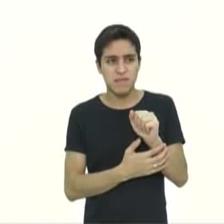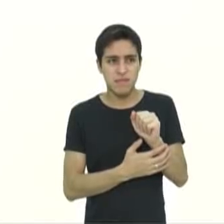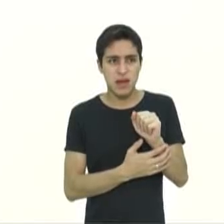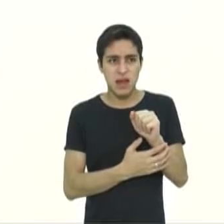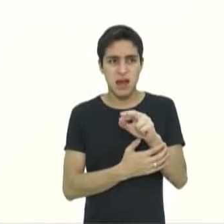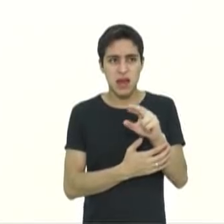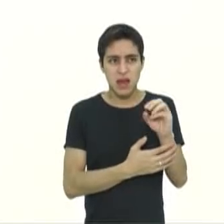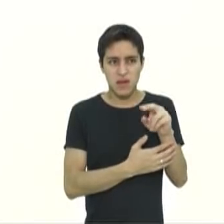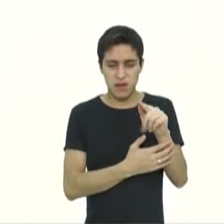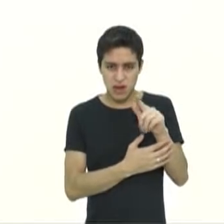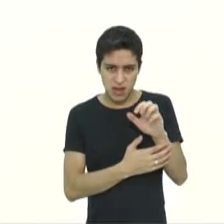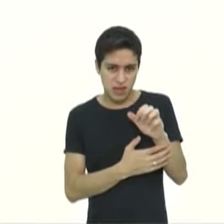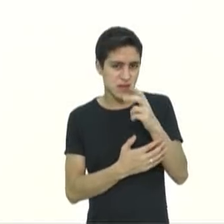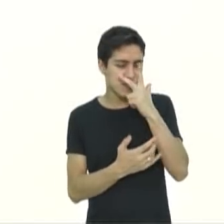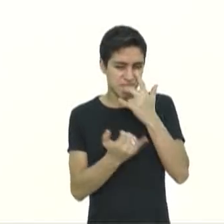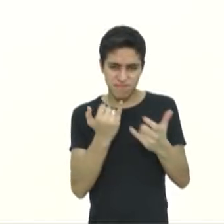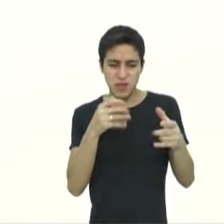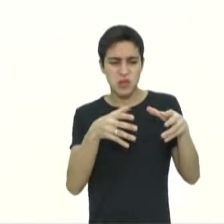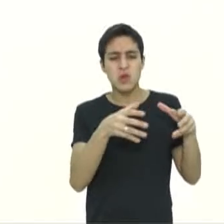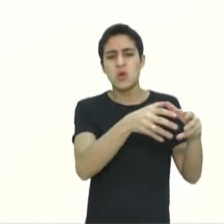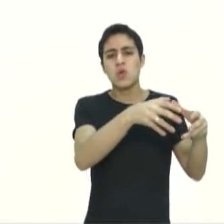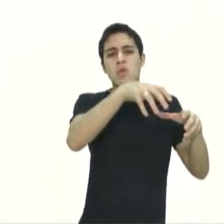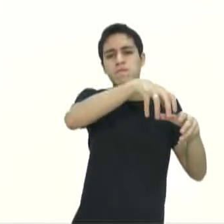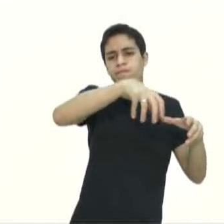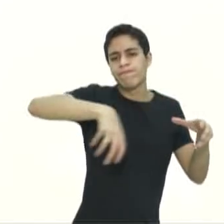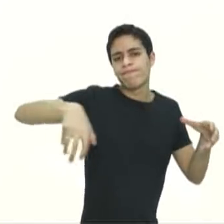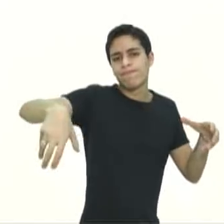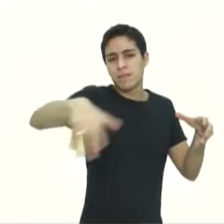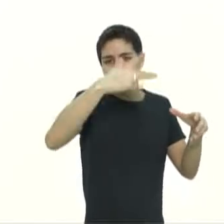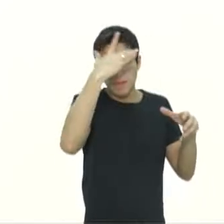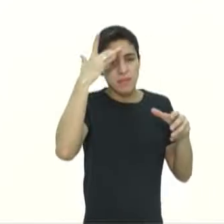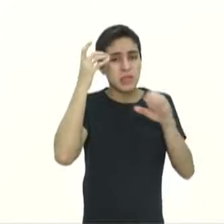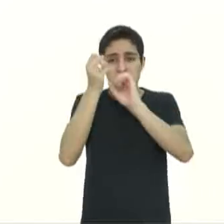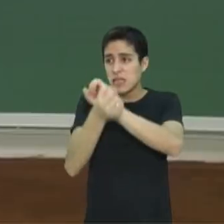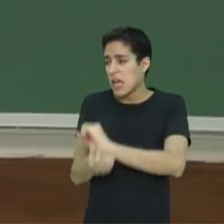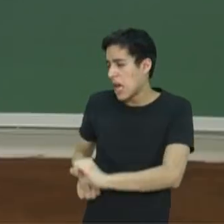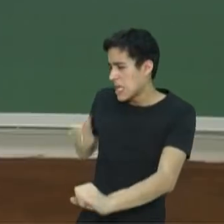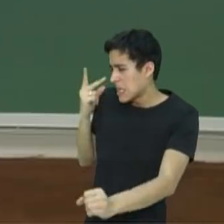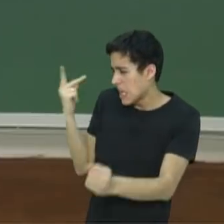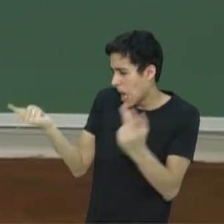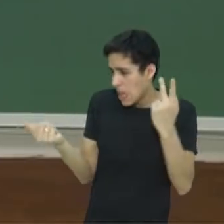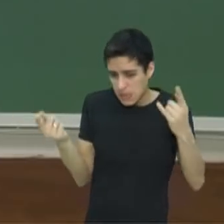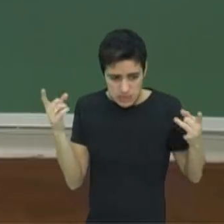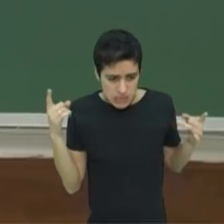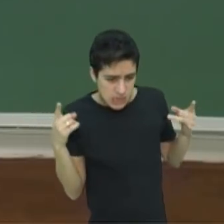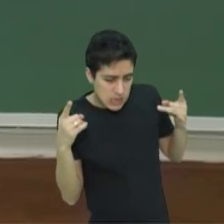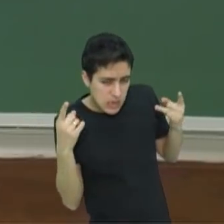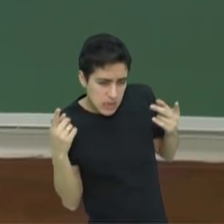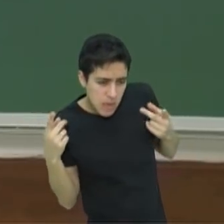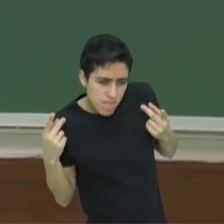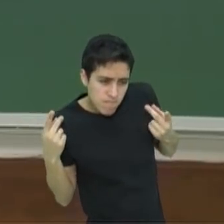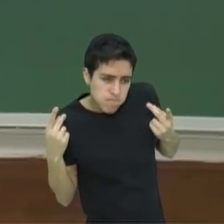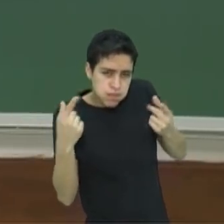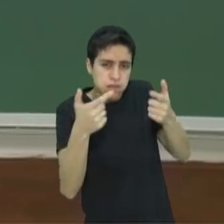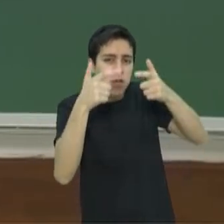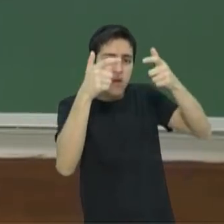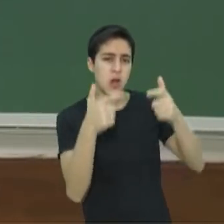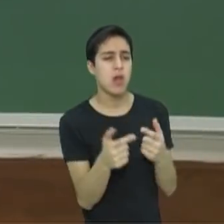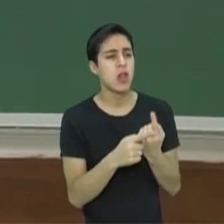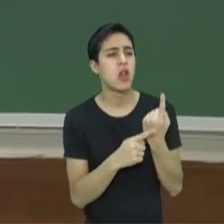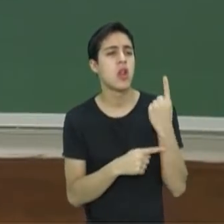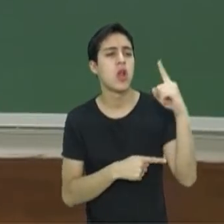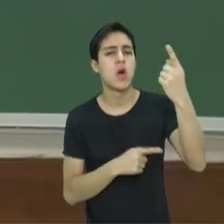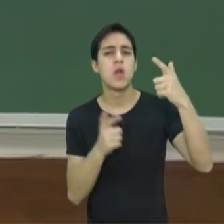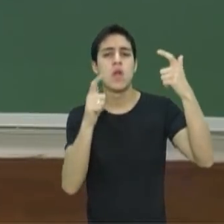que um equivalente aí aos quilombos. Eram o quê? Escravos que fugiam de suas terras iam para regiões mais isoladas,